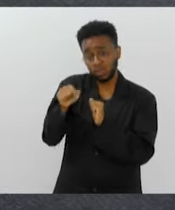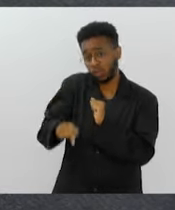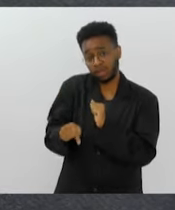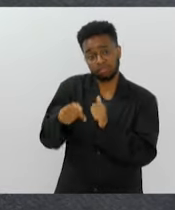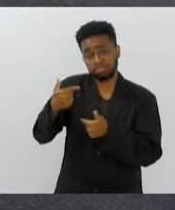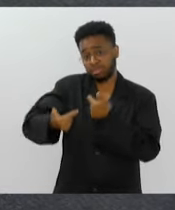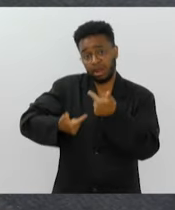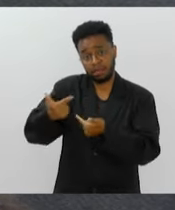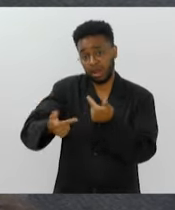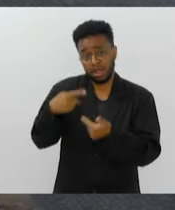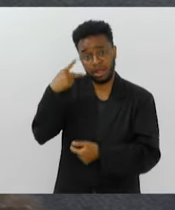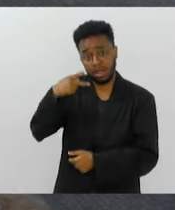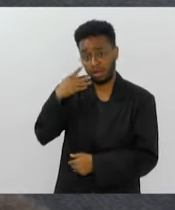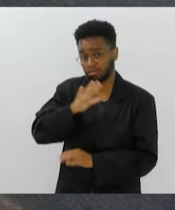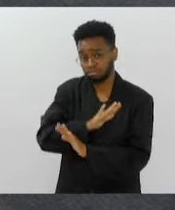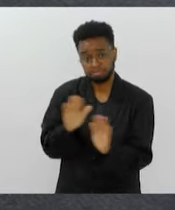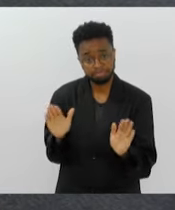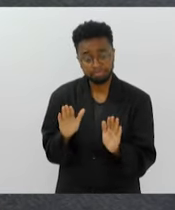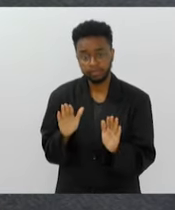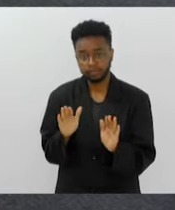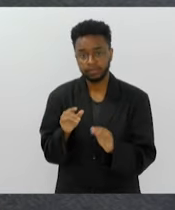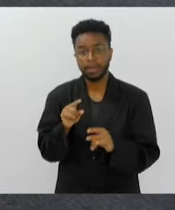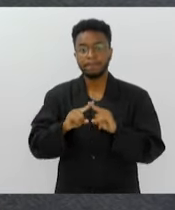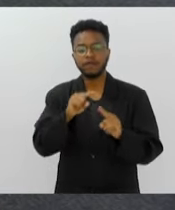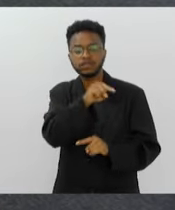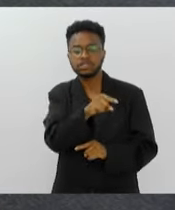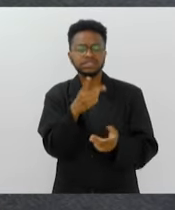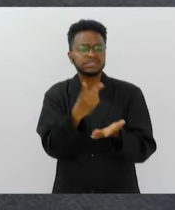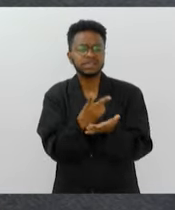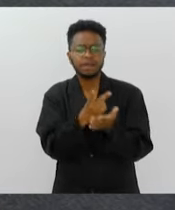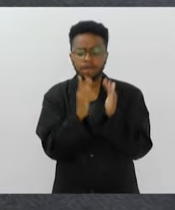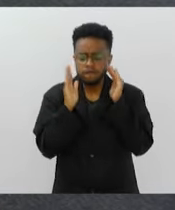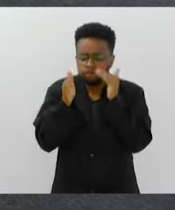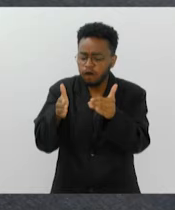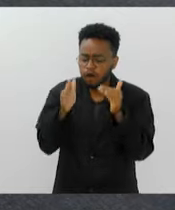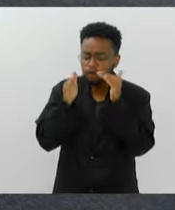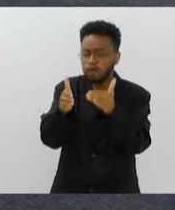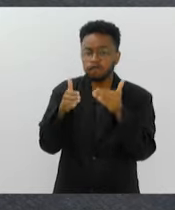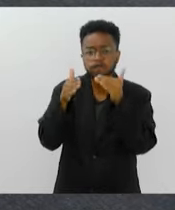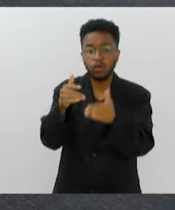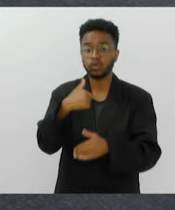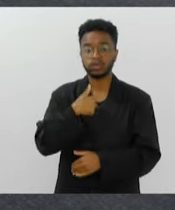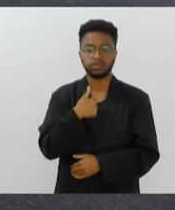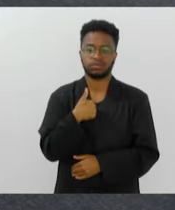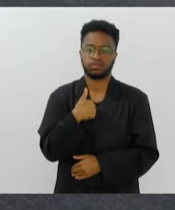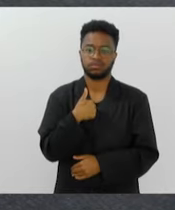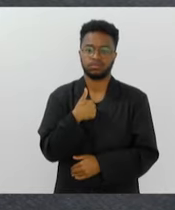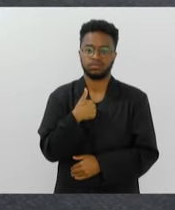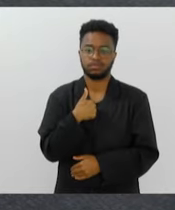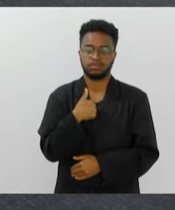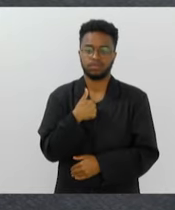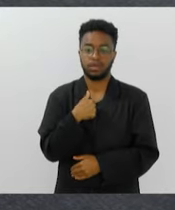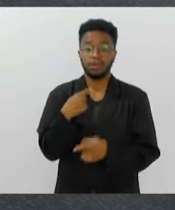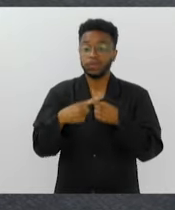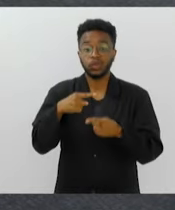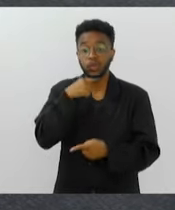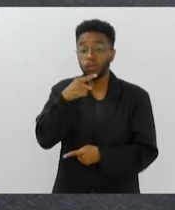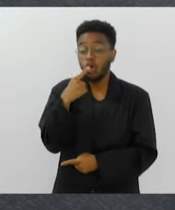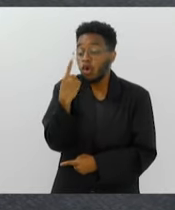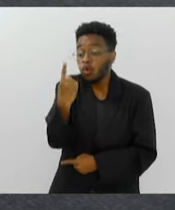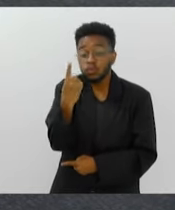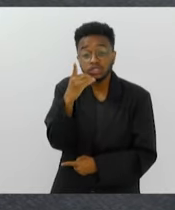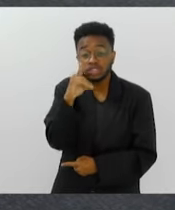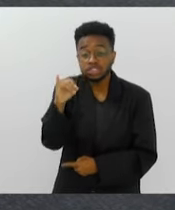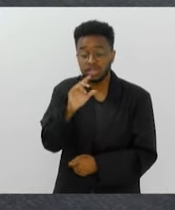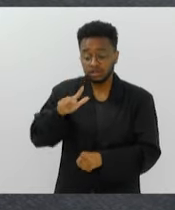Exercício parlamentar e você foca a sua ação parlamentar em mim você não consegue um dia vir aqui